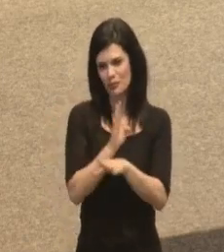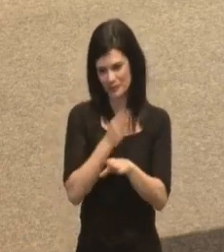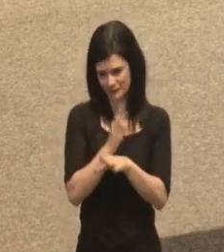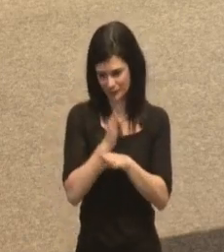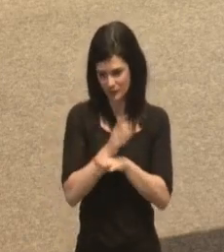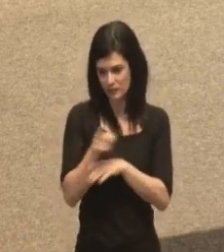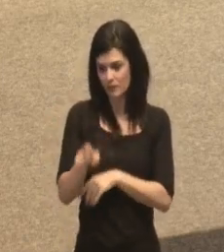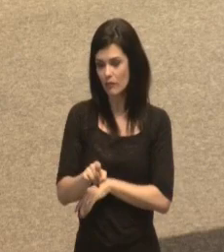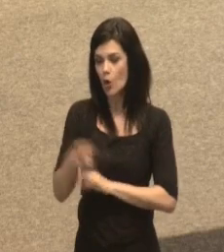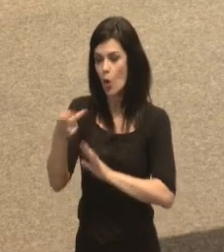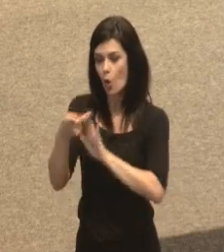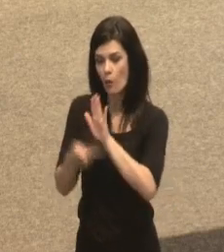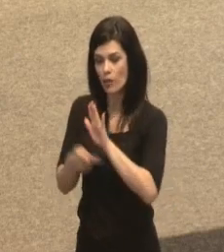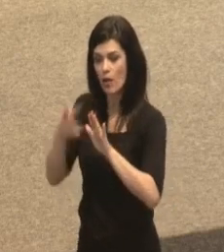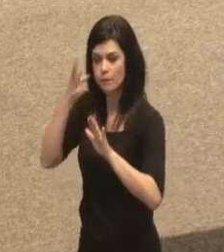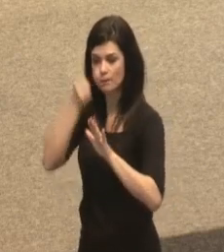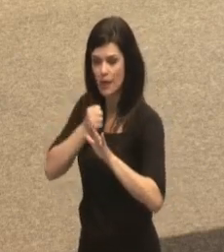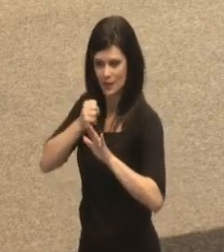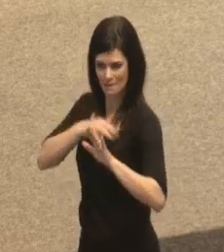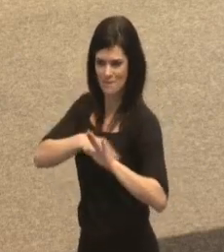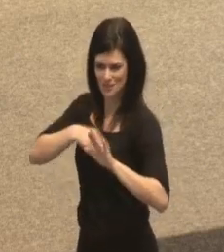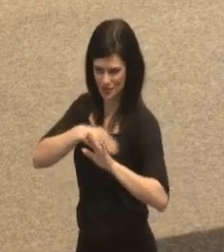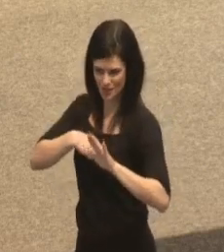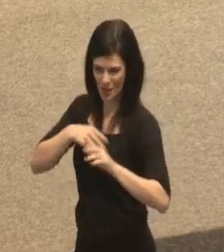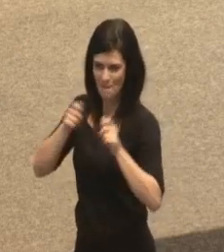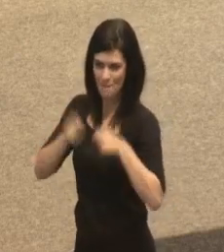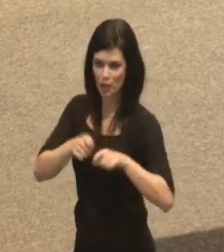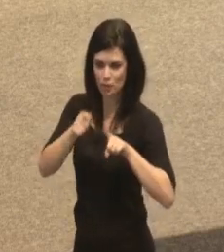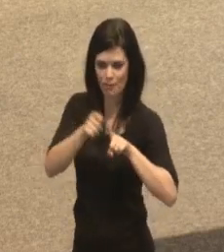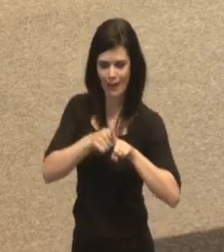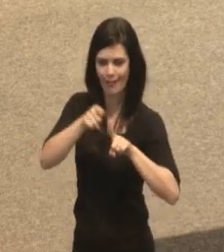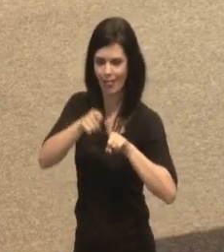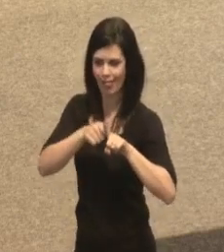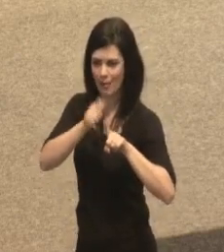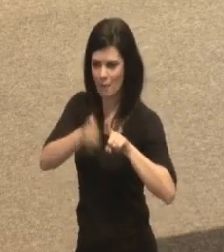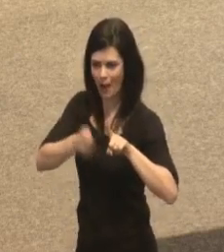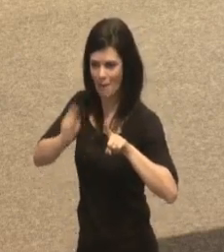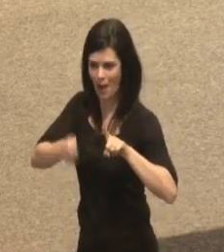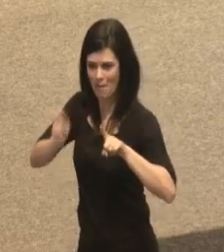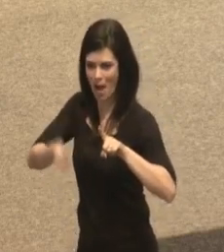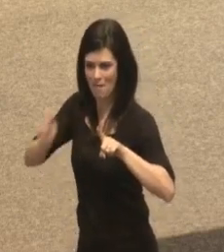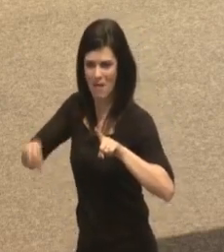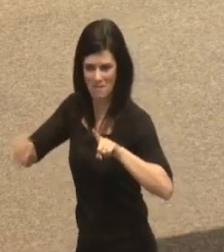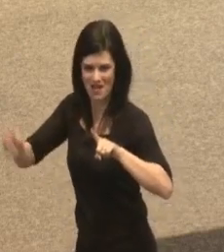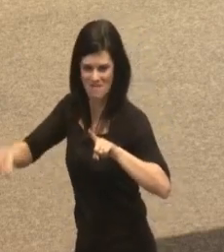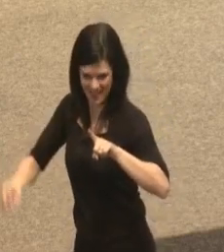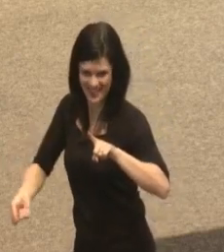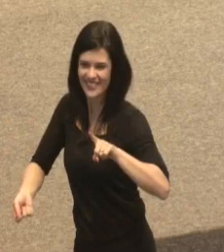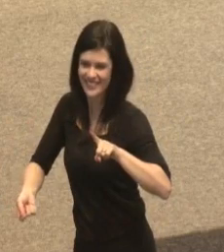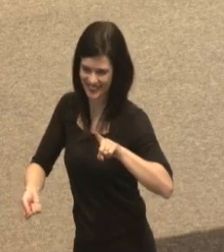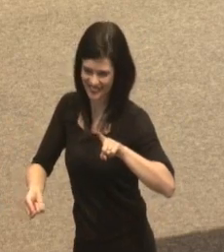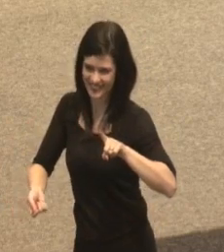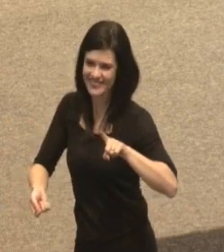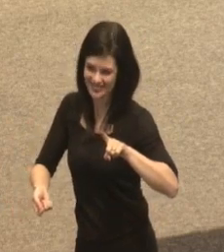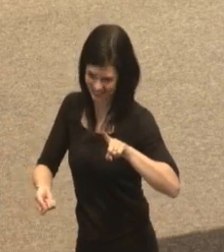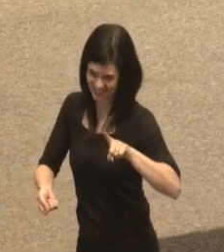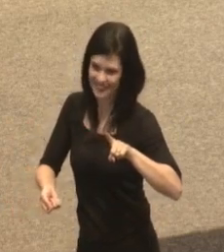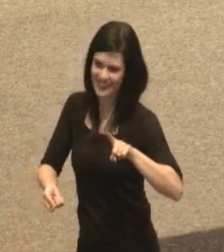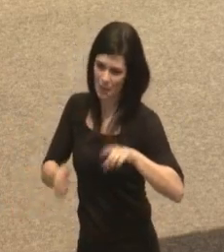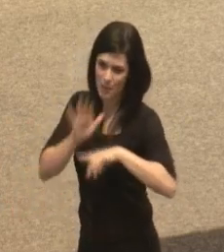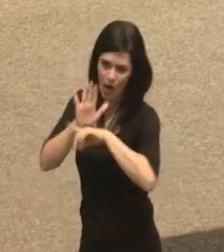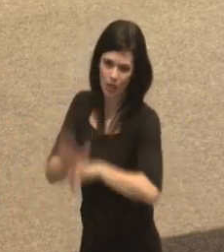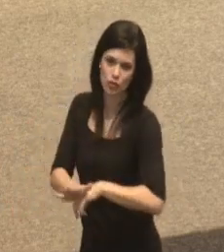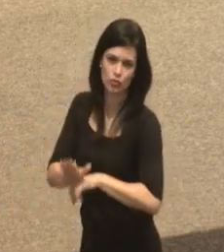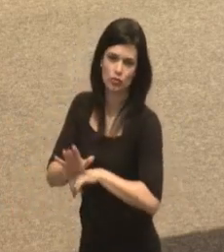programa de adoção missionária, você pode participar mensalmente, você contribui, e a gente tem sempre um orçamento missionário,